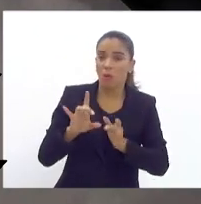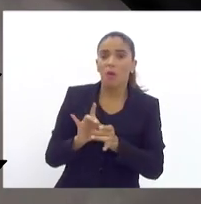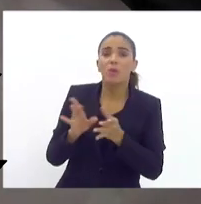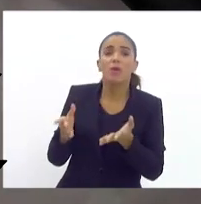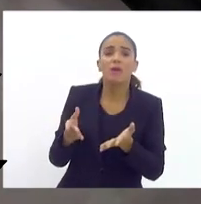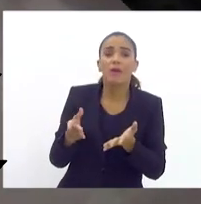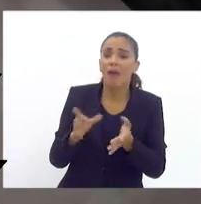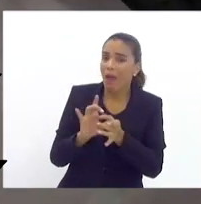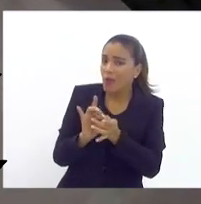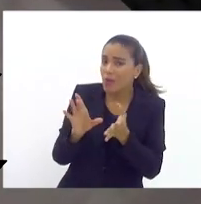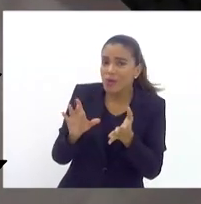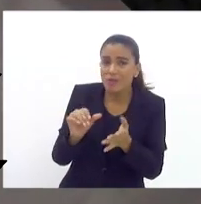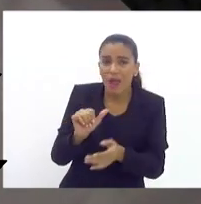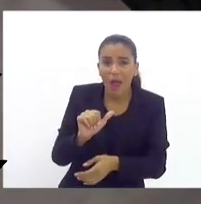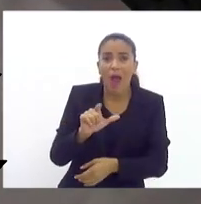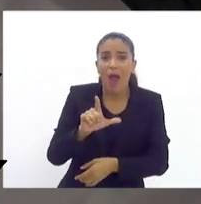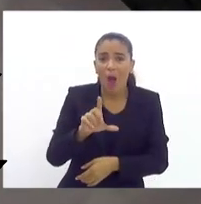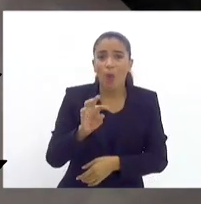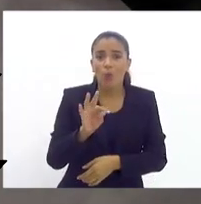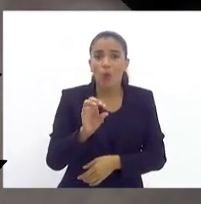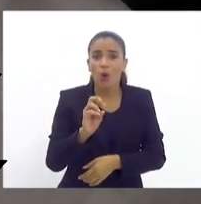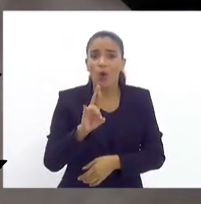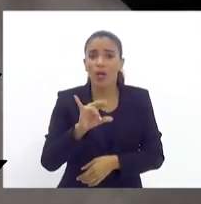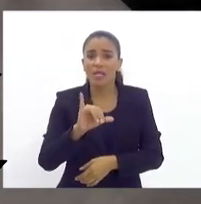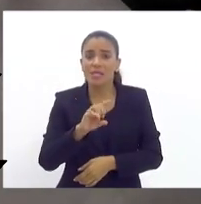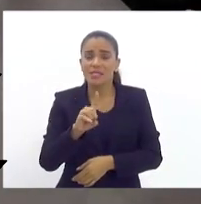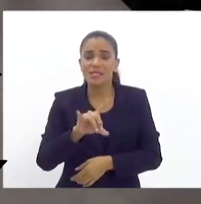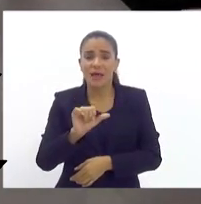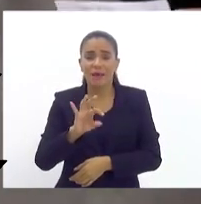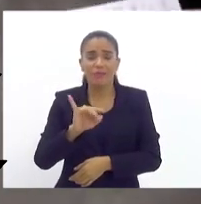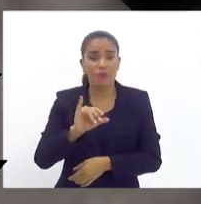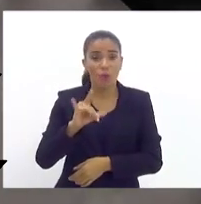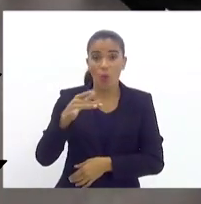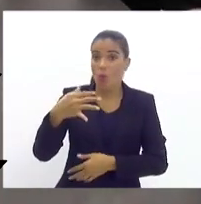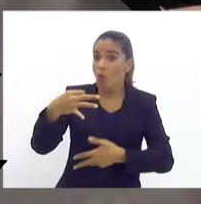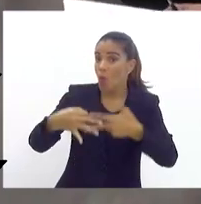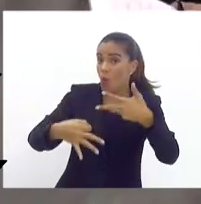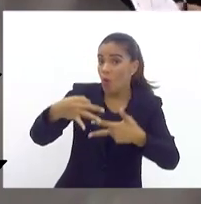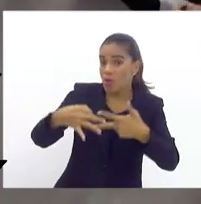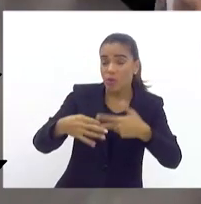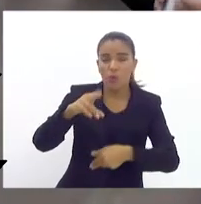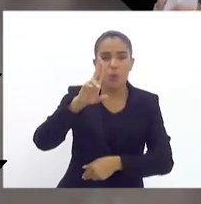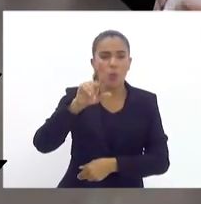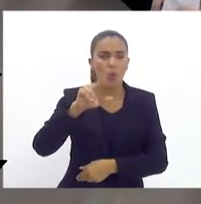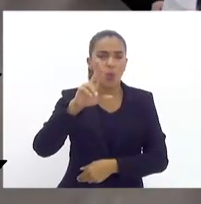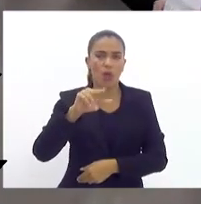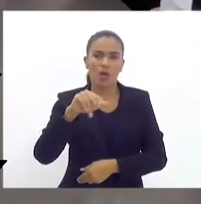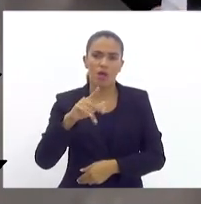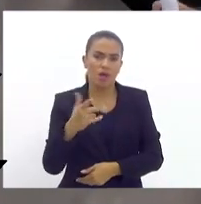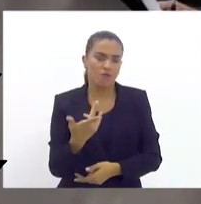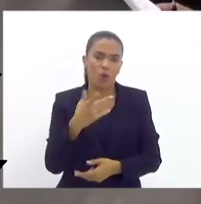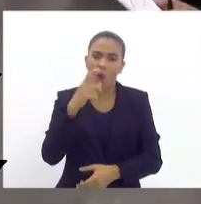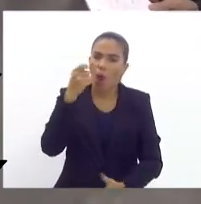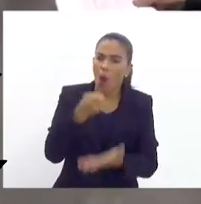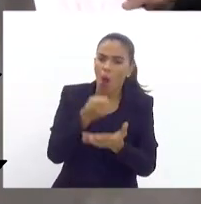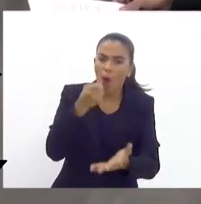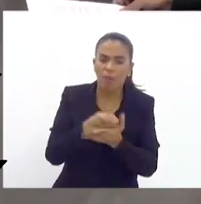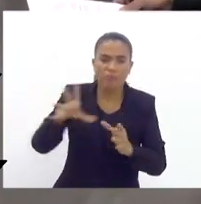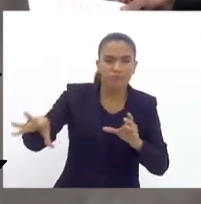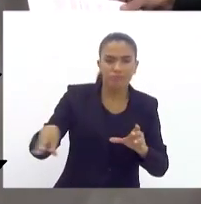porque... é autorizativo, presidente. Programa, mas o texto, deputado Luiz Paulo. O executivo nunca foi obrigado a implantar nenhum